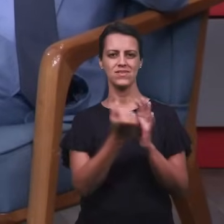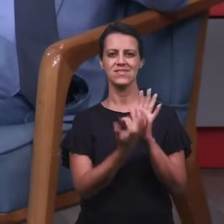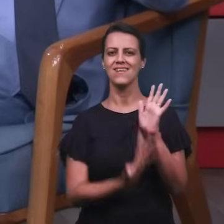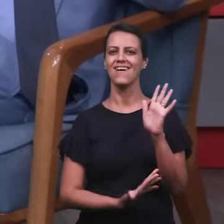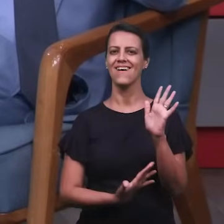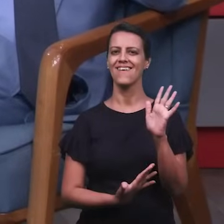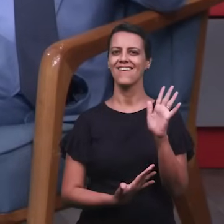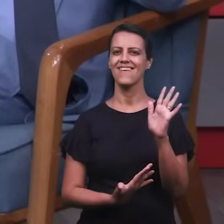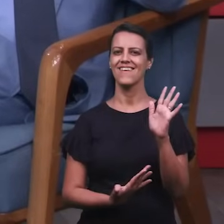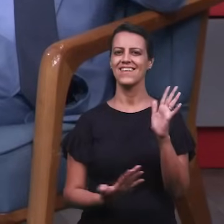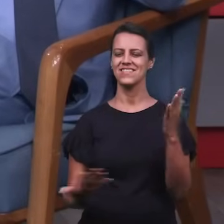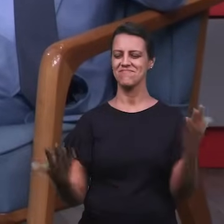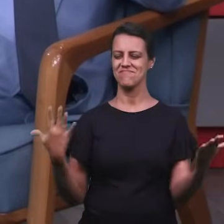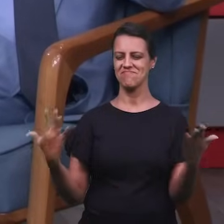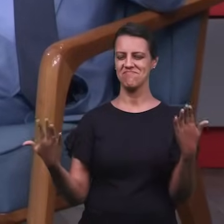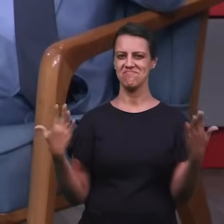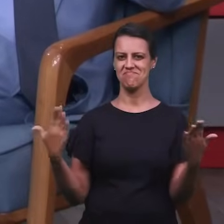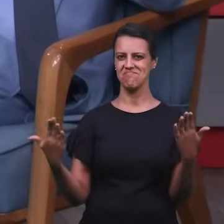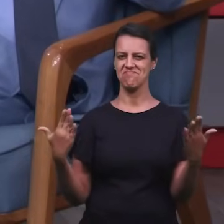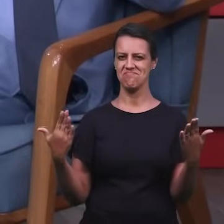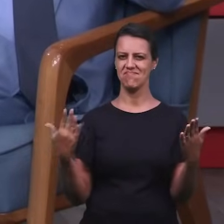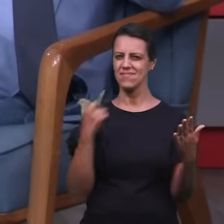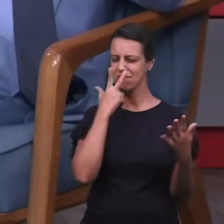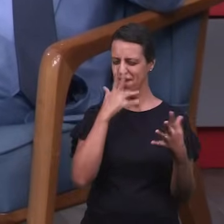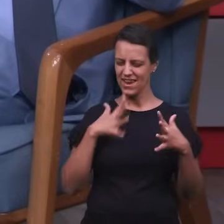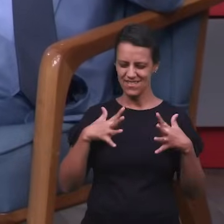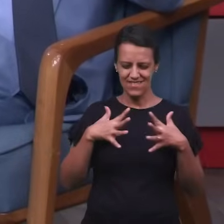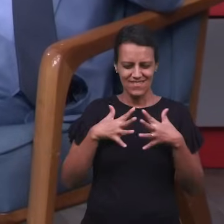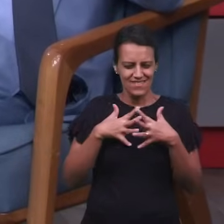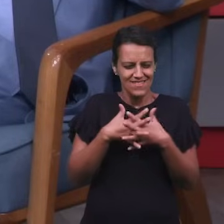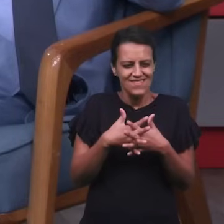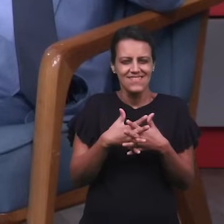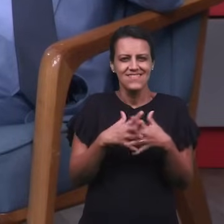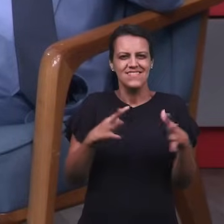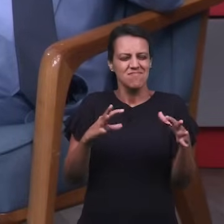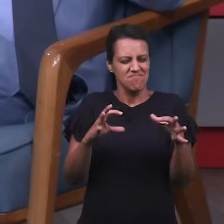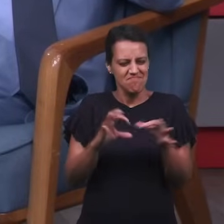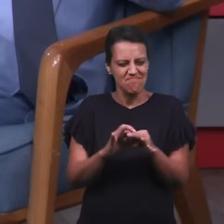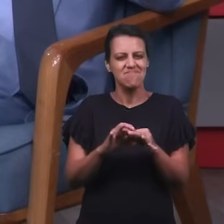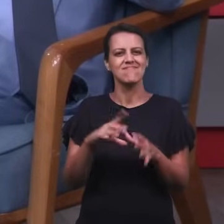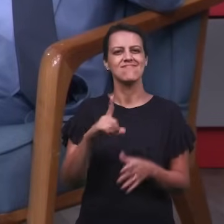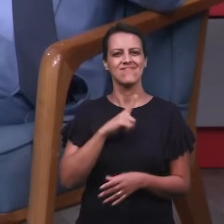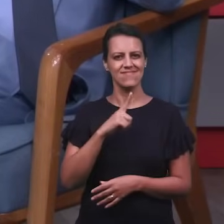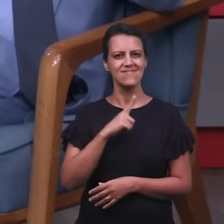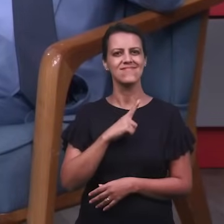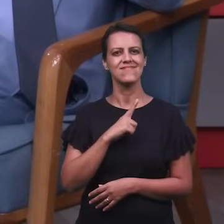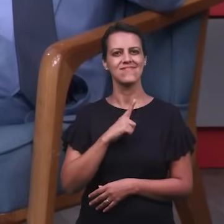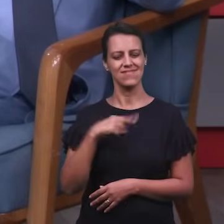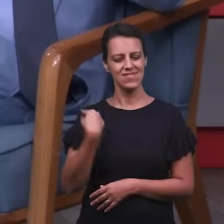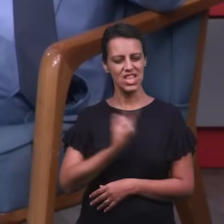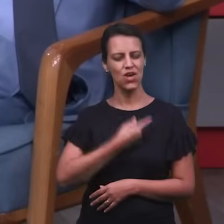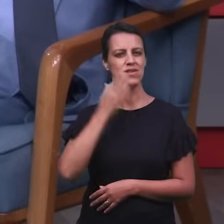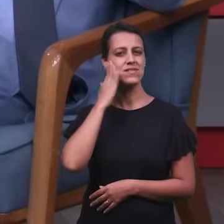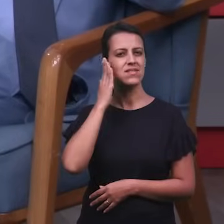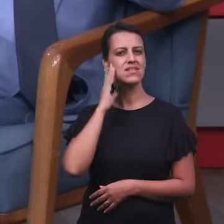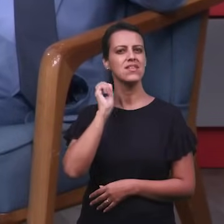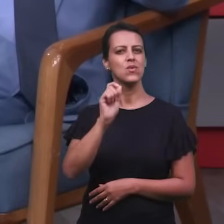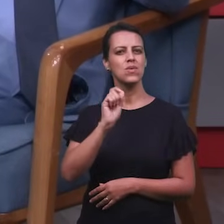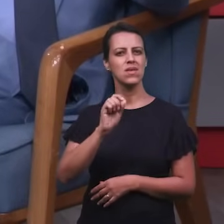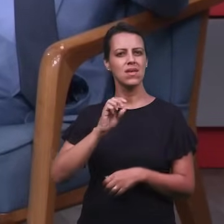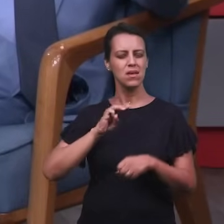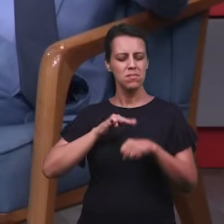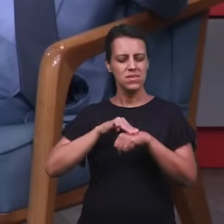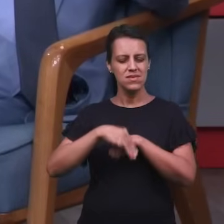Então, ministro de um novo pacto. Então, nós começamos a entender que o ministério está na dependência do